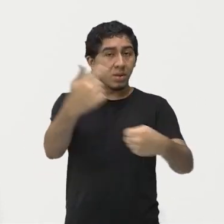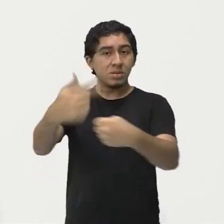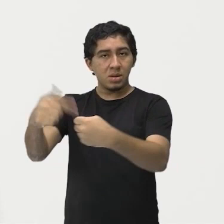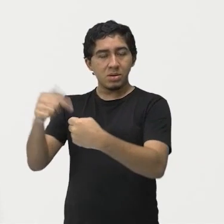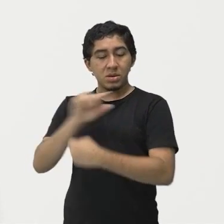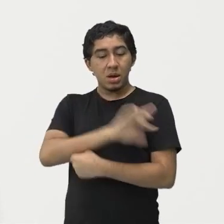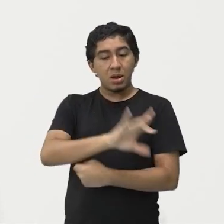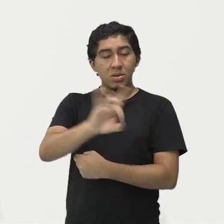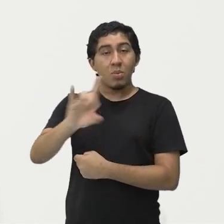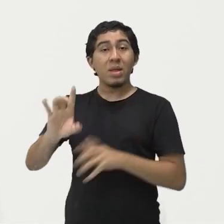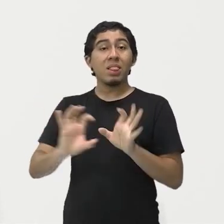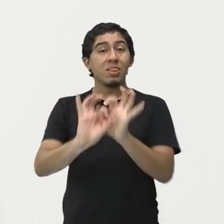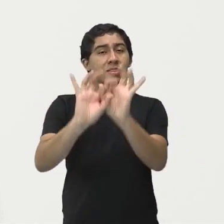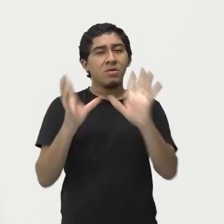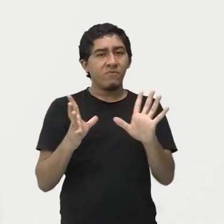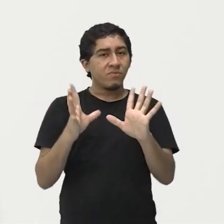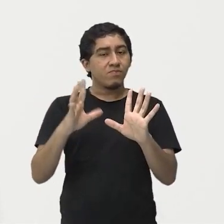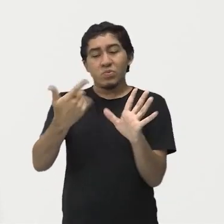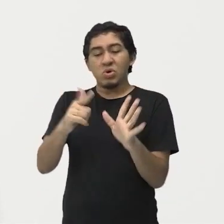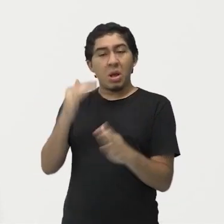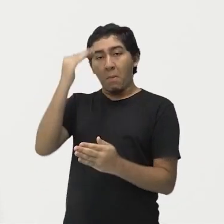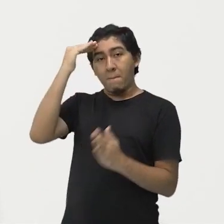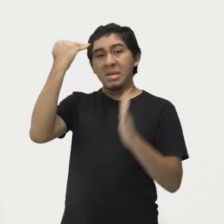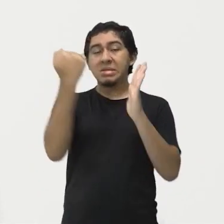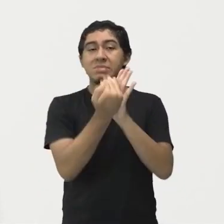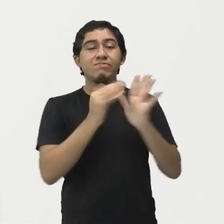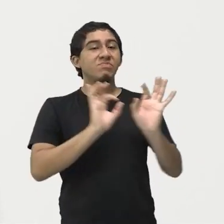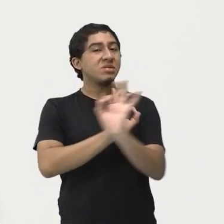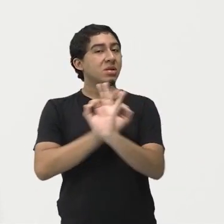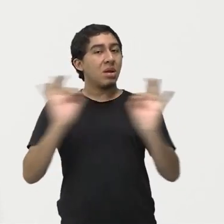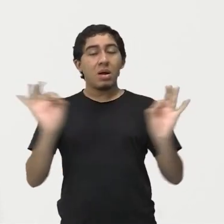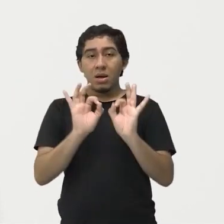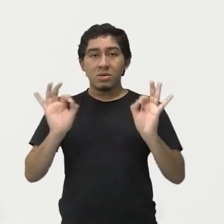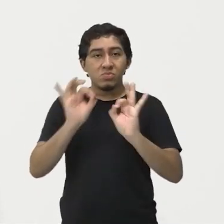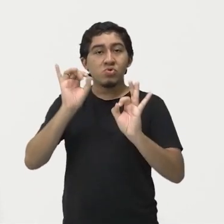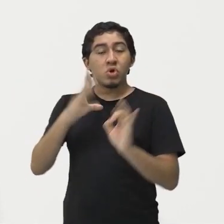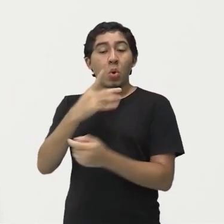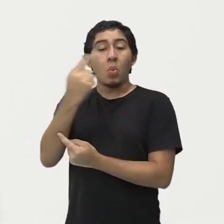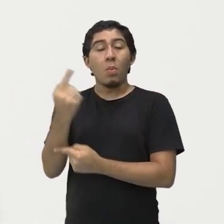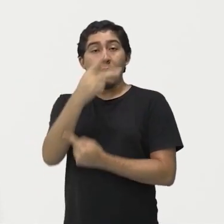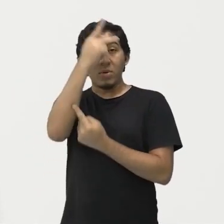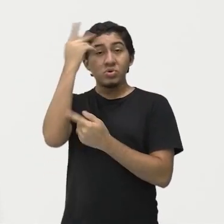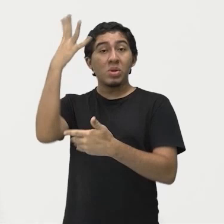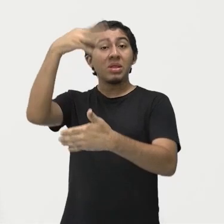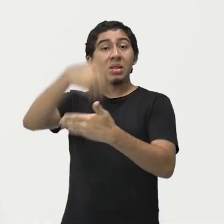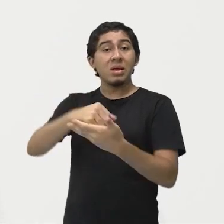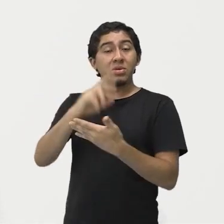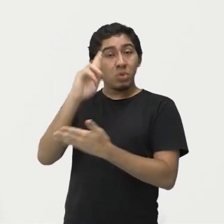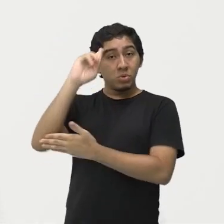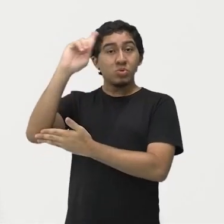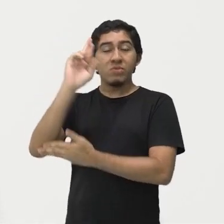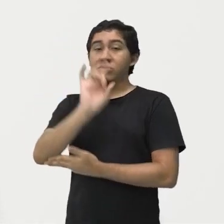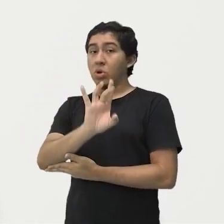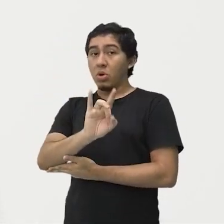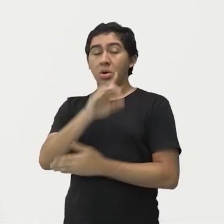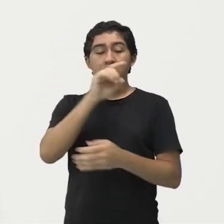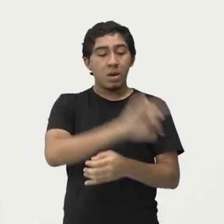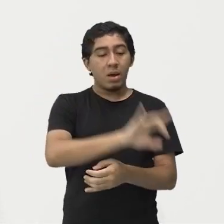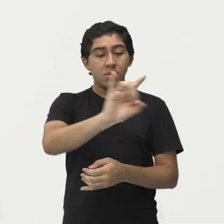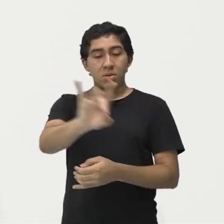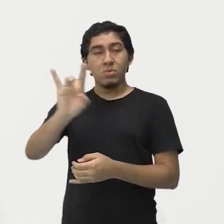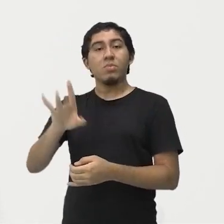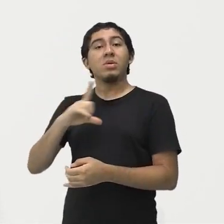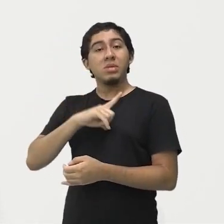nenhum poder maior do que o poder estabelecido dentro dessa cidade. Cada cidade tem o seu líder. Esse